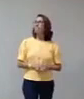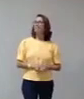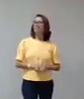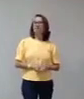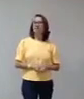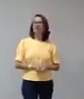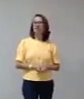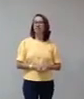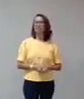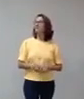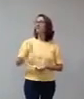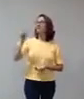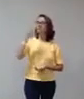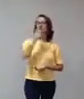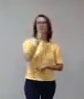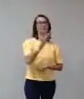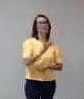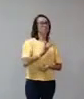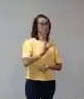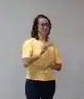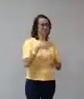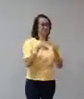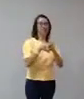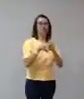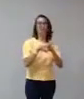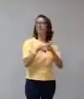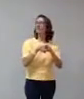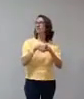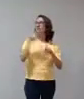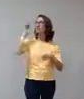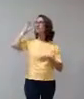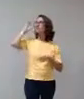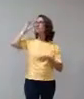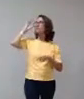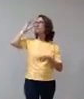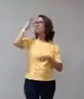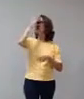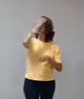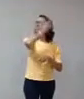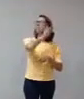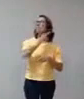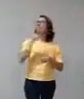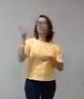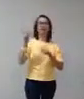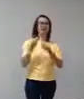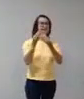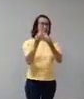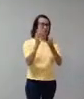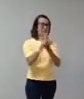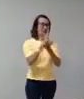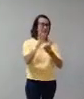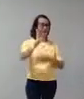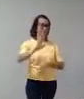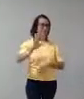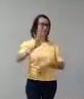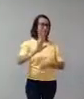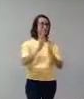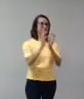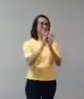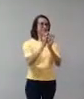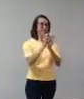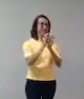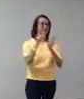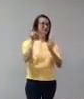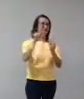Esse grande amigo também de Olinda, Everton Crisóstomo, eu dei imagens do Bramble e ele fez ao